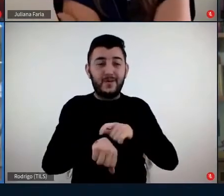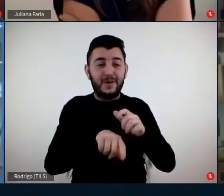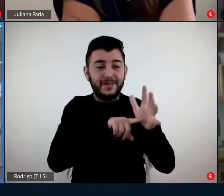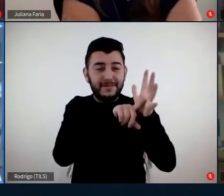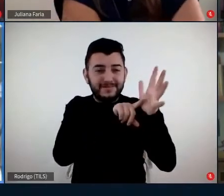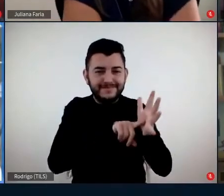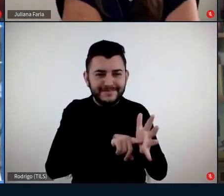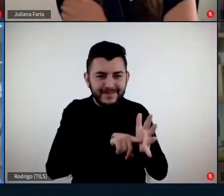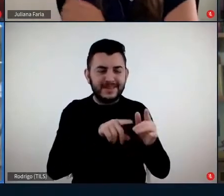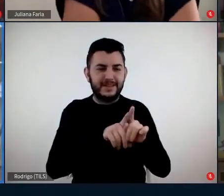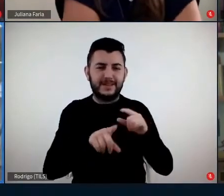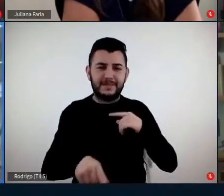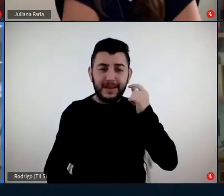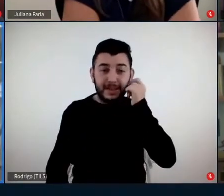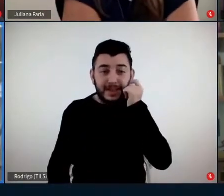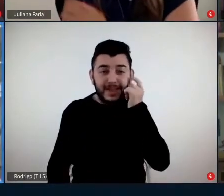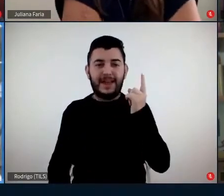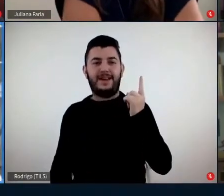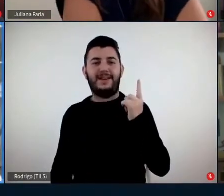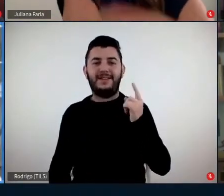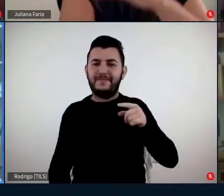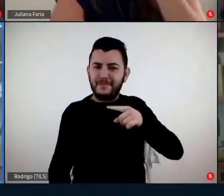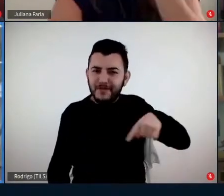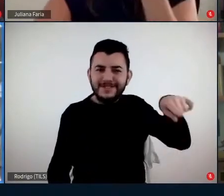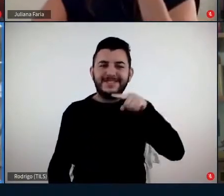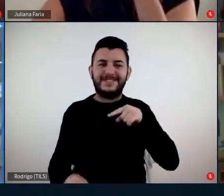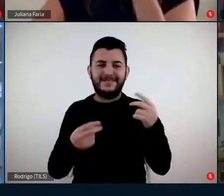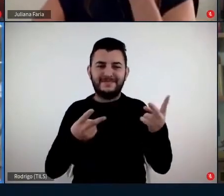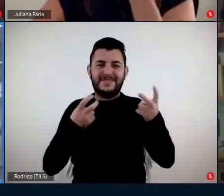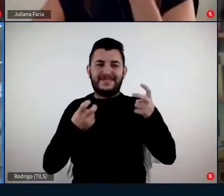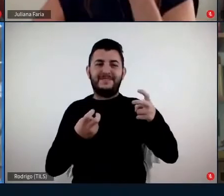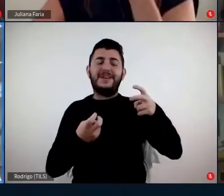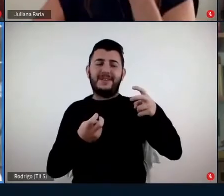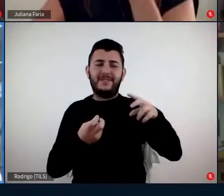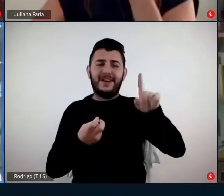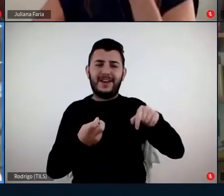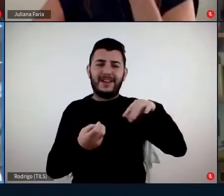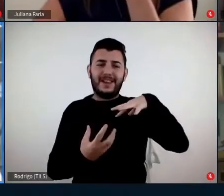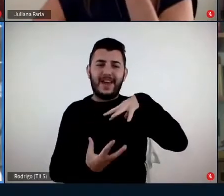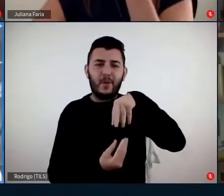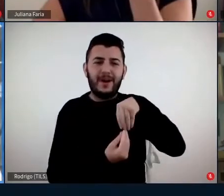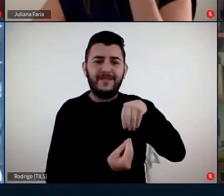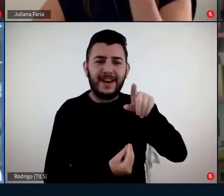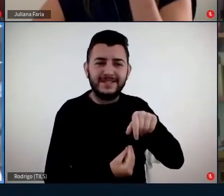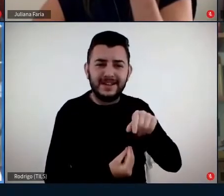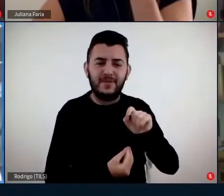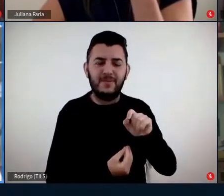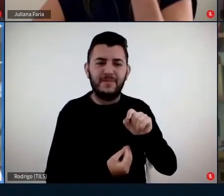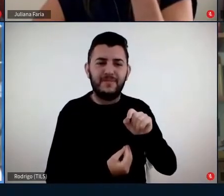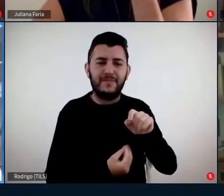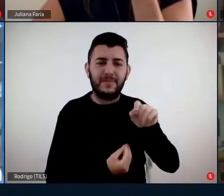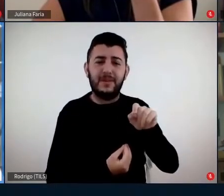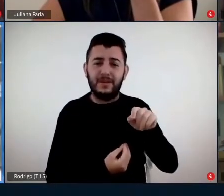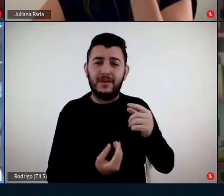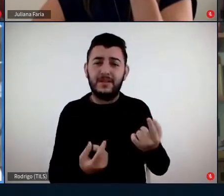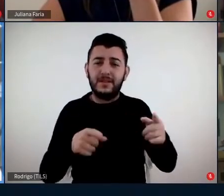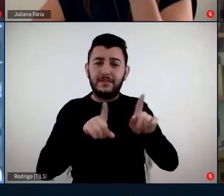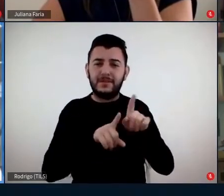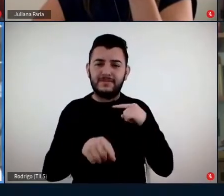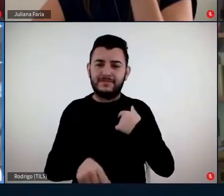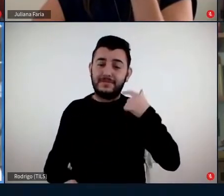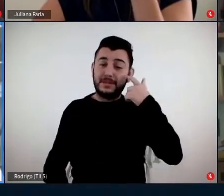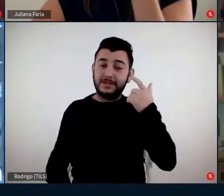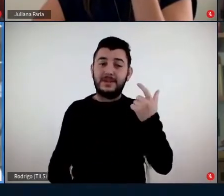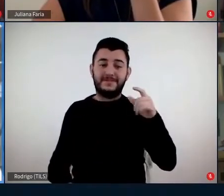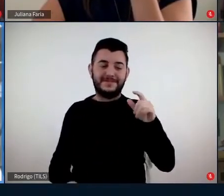ideia gigantesca, né, que todos vocês viram na qualificação, foi concebida, que a gente achou que ia resolver o problema do